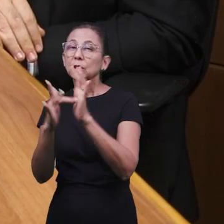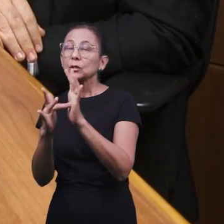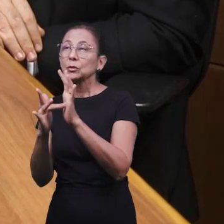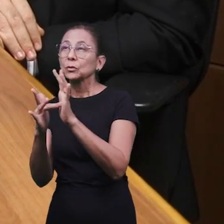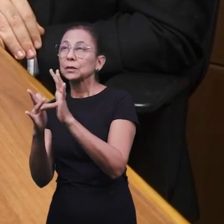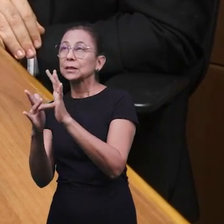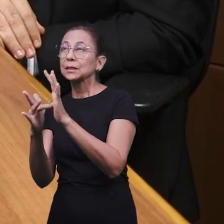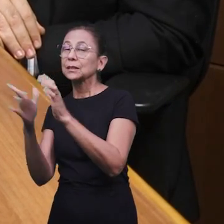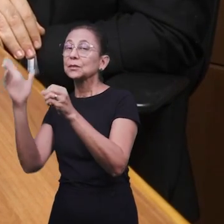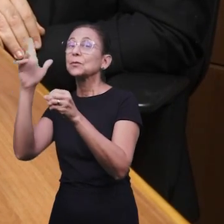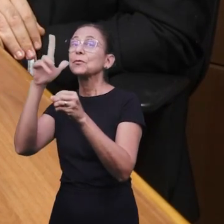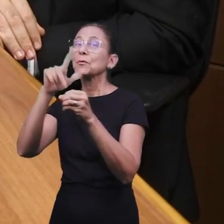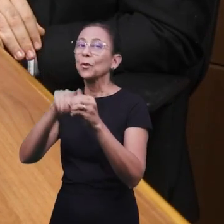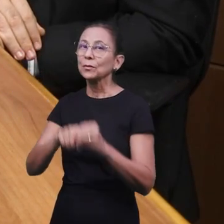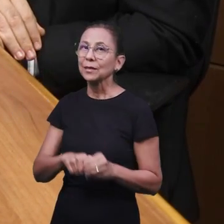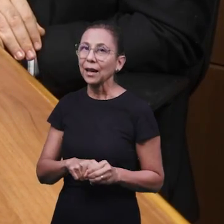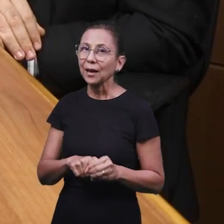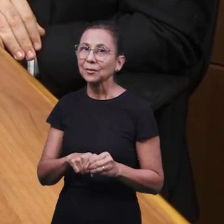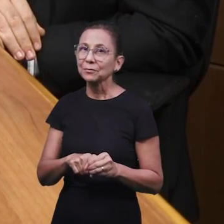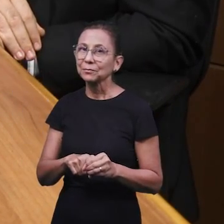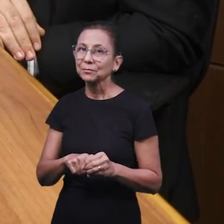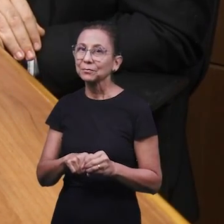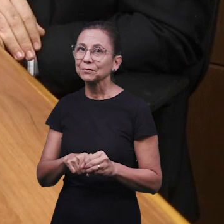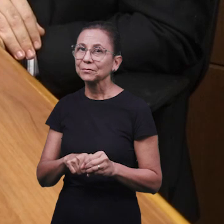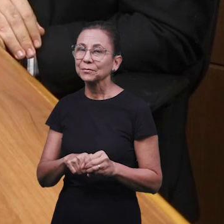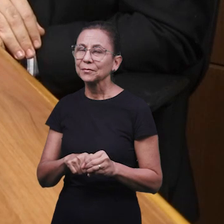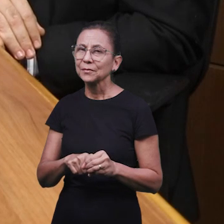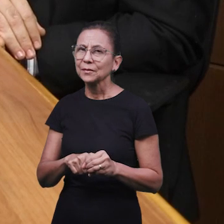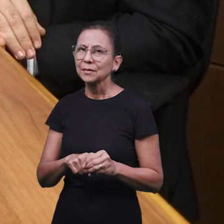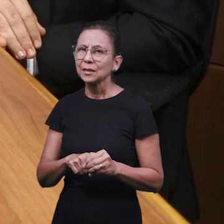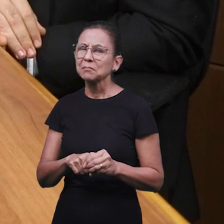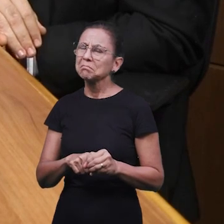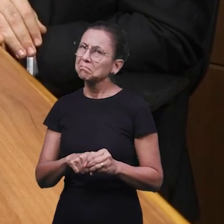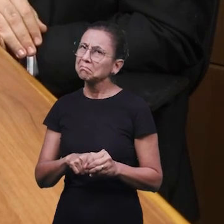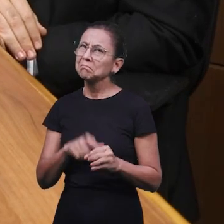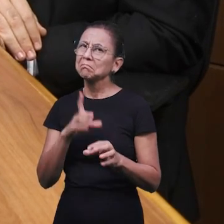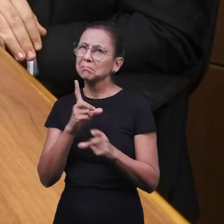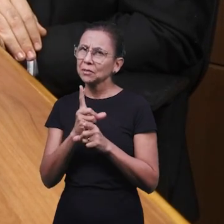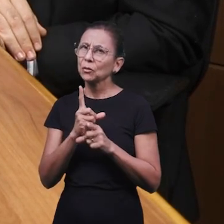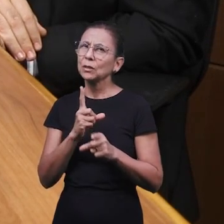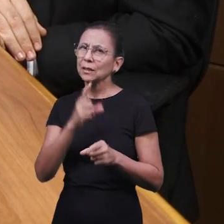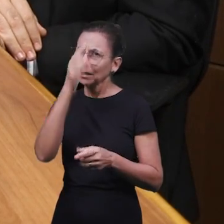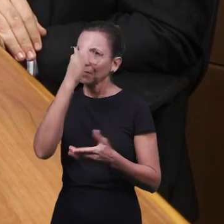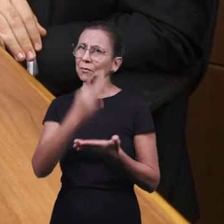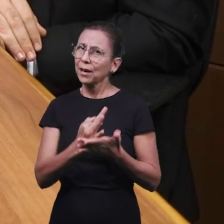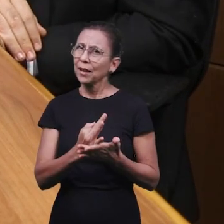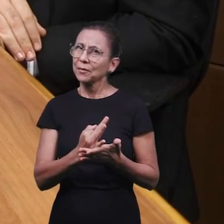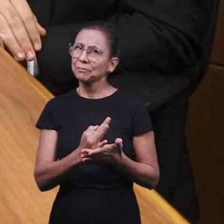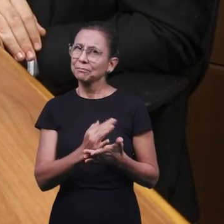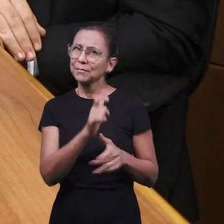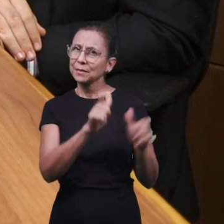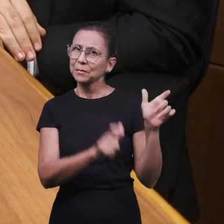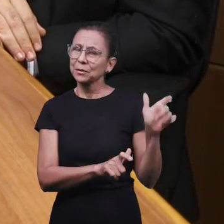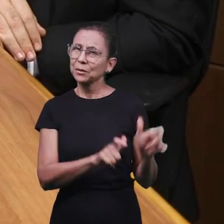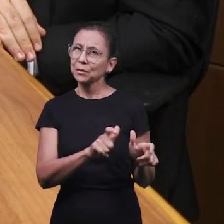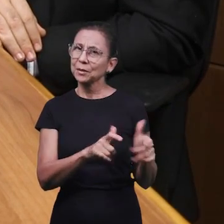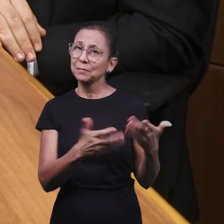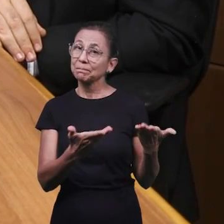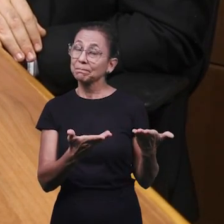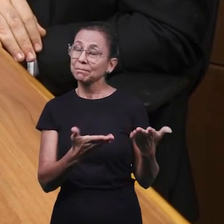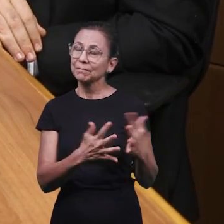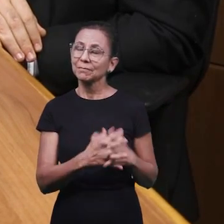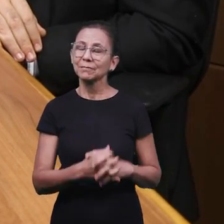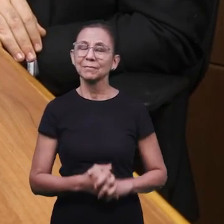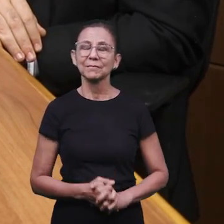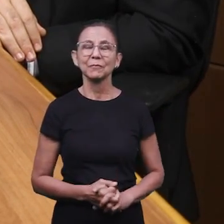terra? Fé. Qual fé, né? Qual fé? E aí, aqueles que estiverem de posse desse dom gratuito,